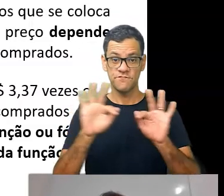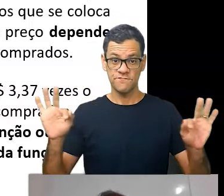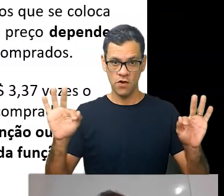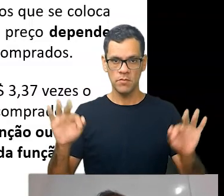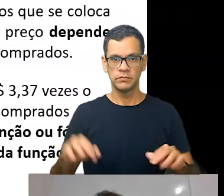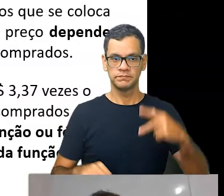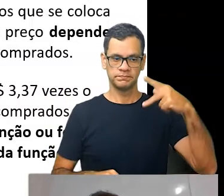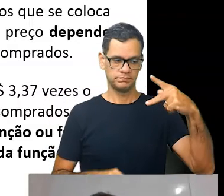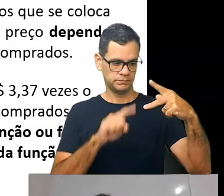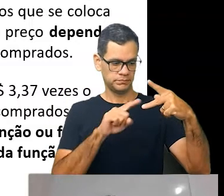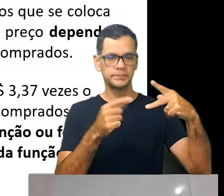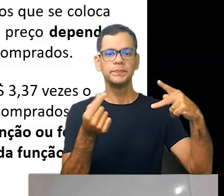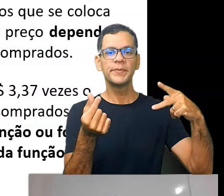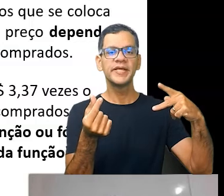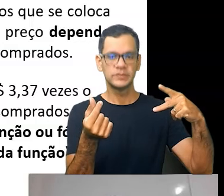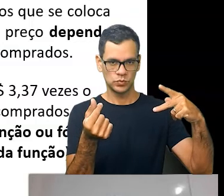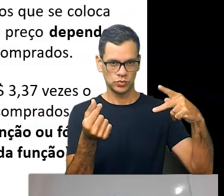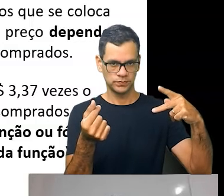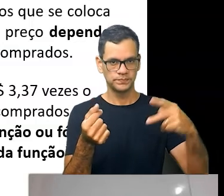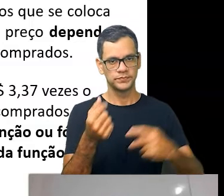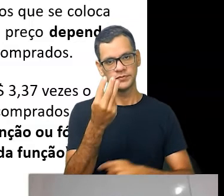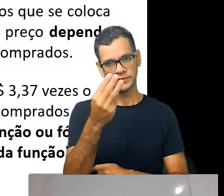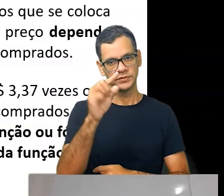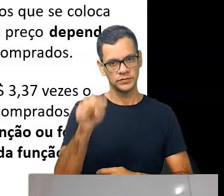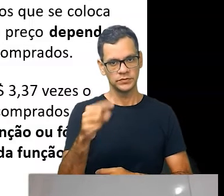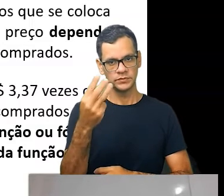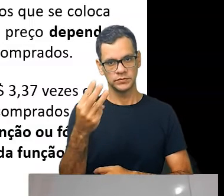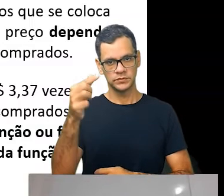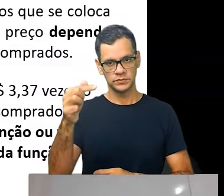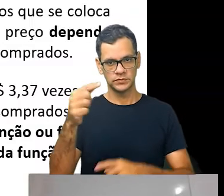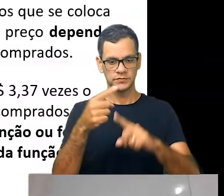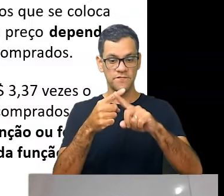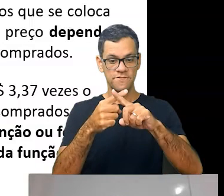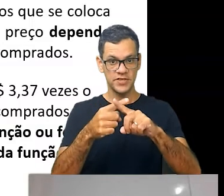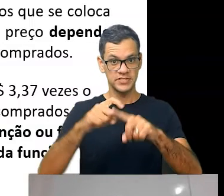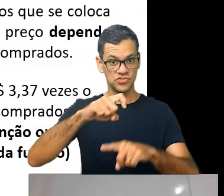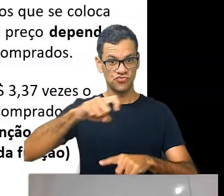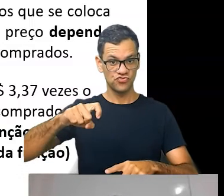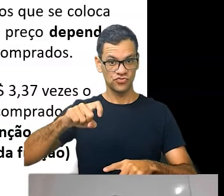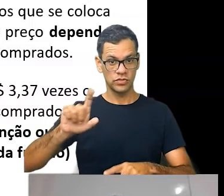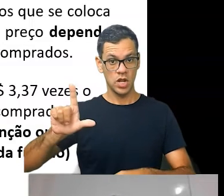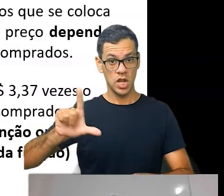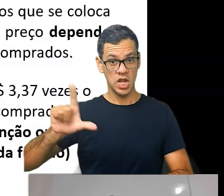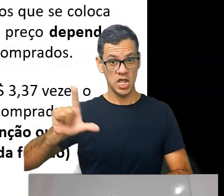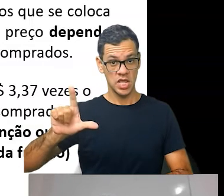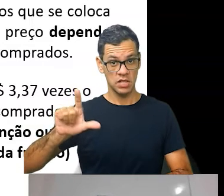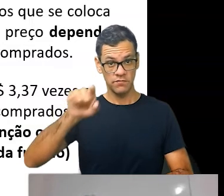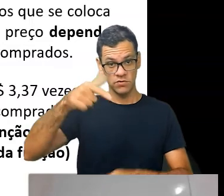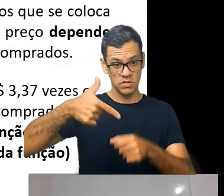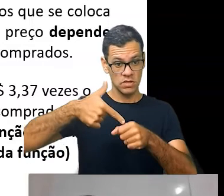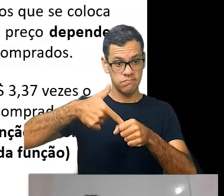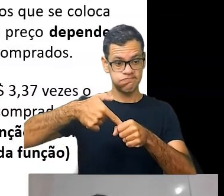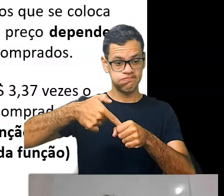isso, a gente tem a nossa pequena fórmula, tá? Então, P de preço, que é igual a 3,37 vezes